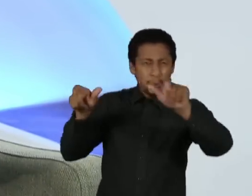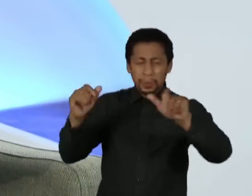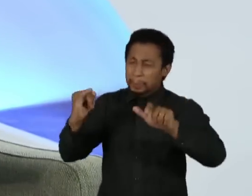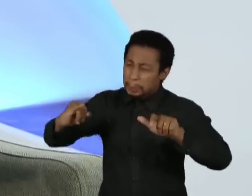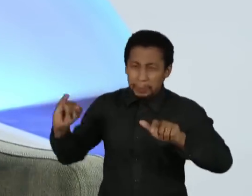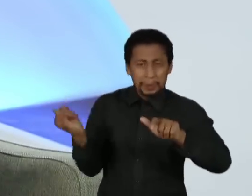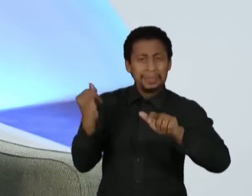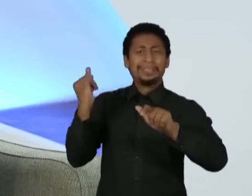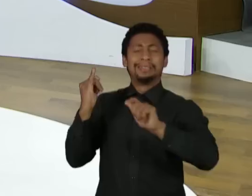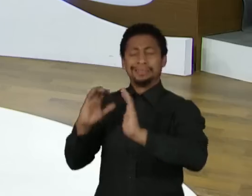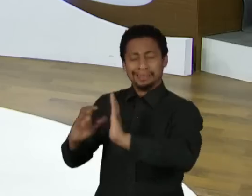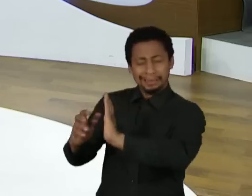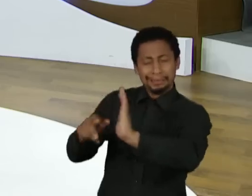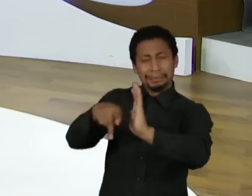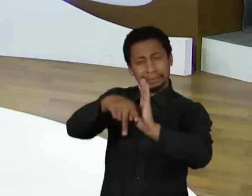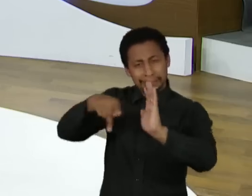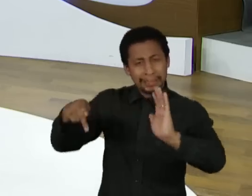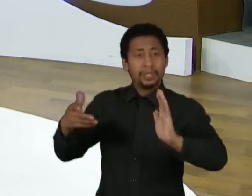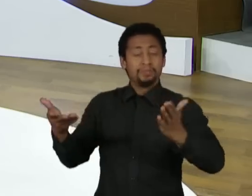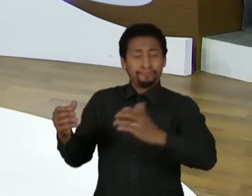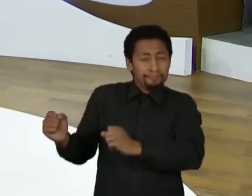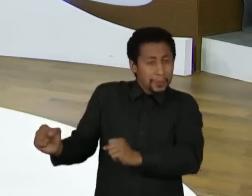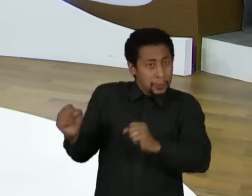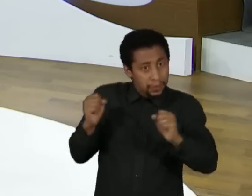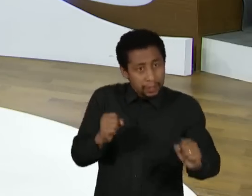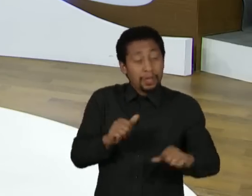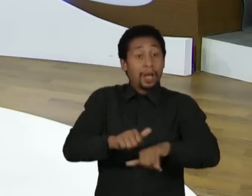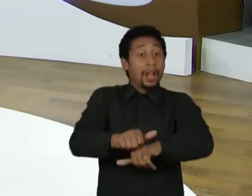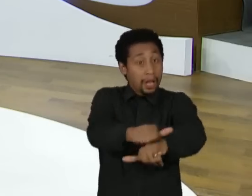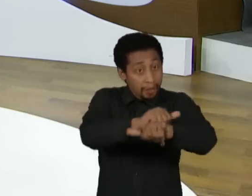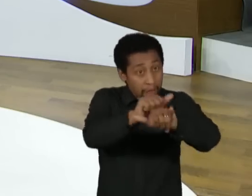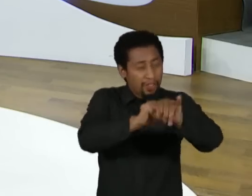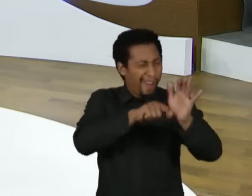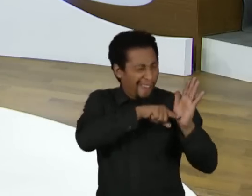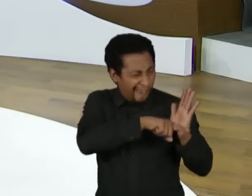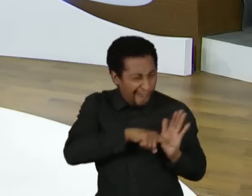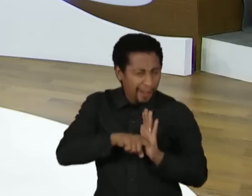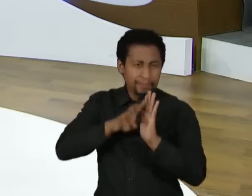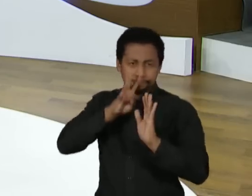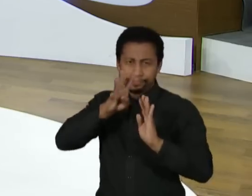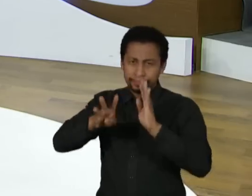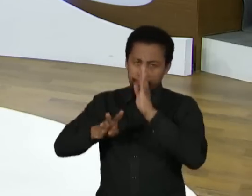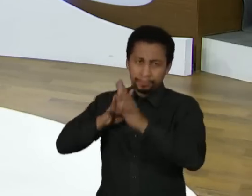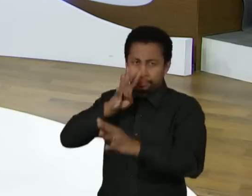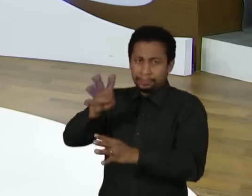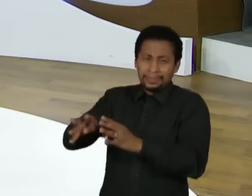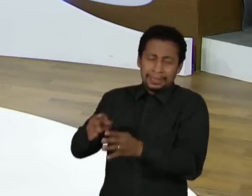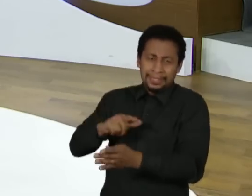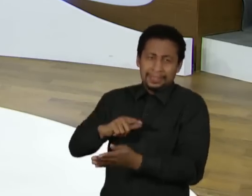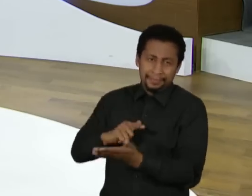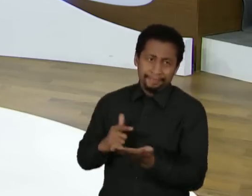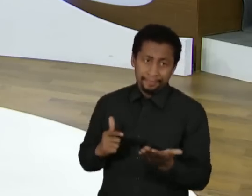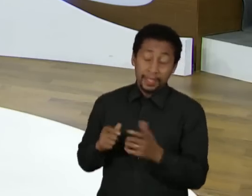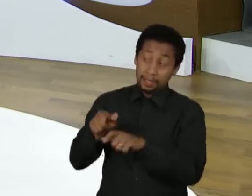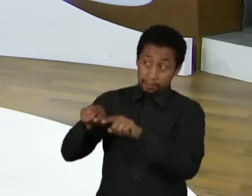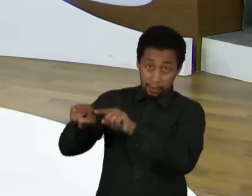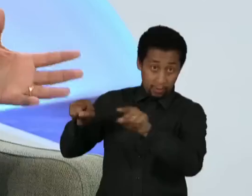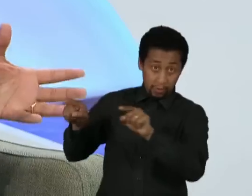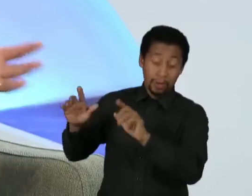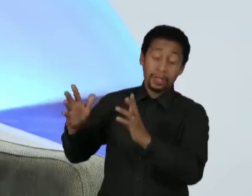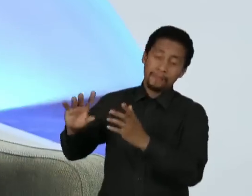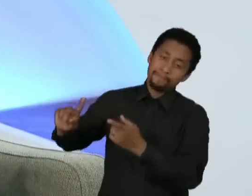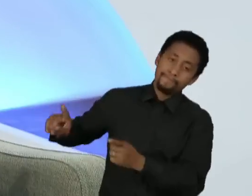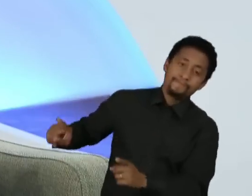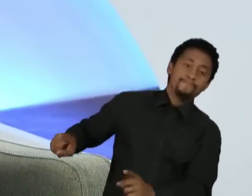presidência de partidos, na presidência de poderes hoje, foram investigadas, acusadas, processadas no âmbito da Operação Lava Jato. Essas pessoas querem vingança.